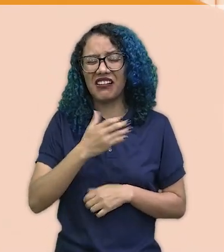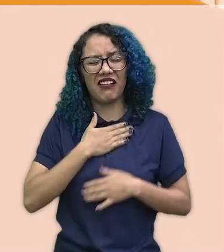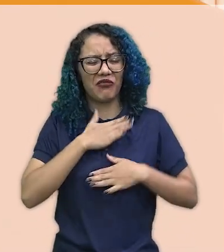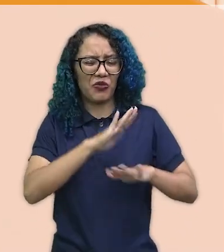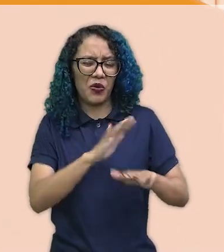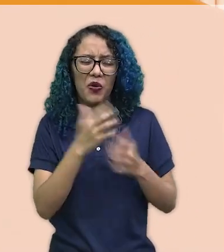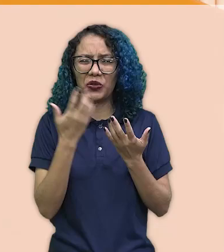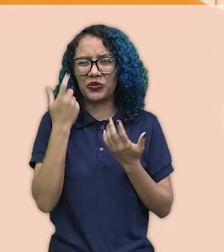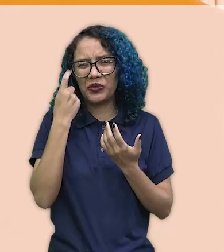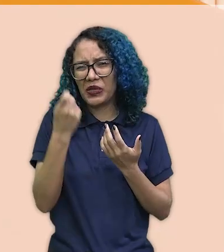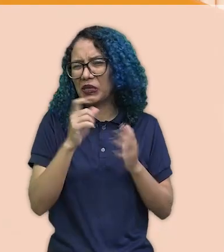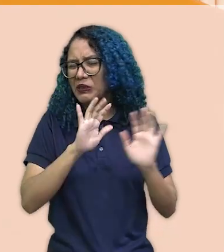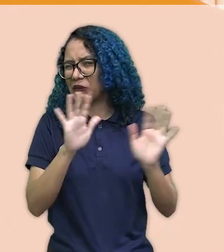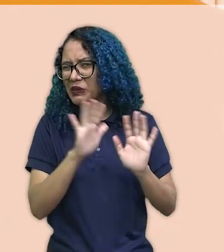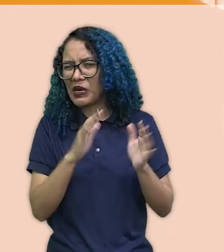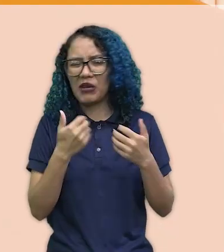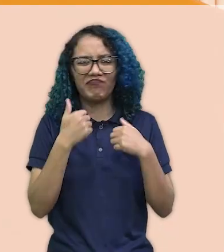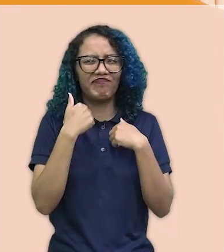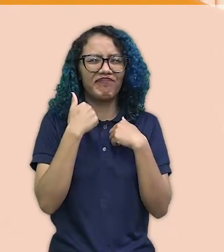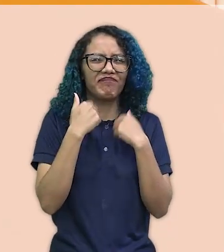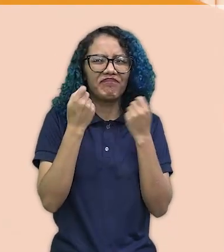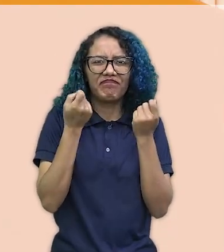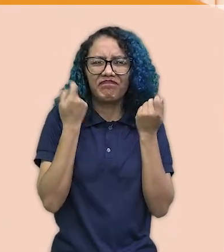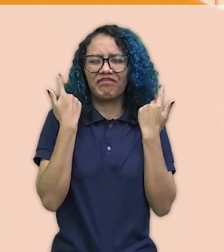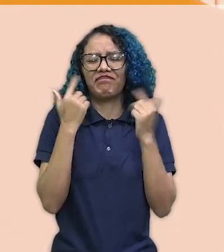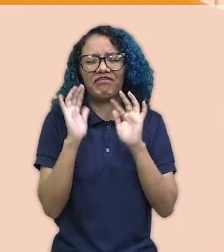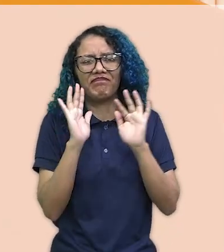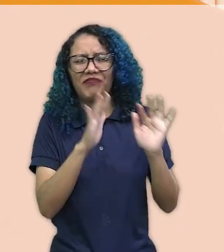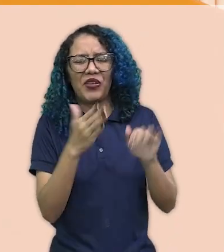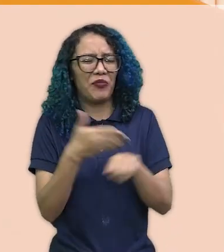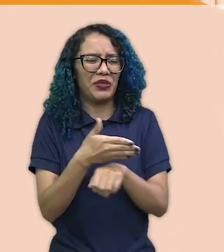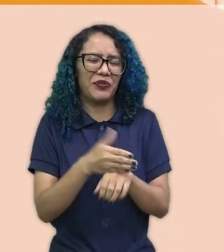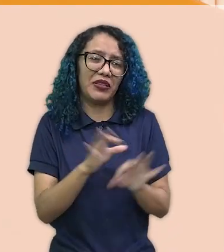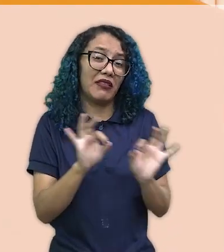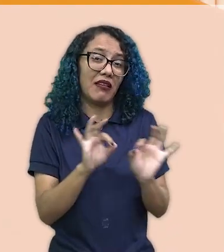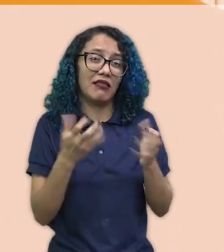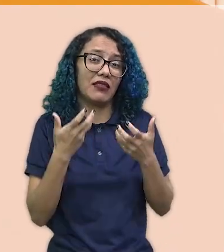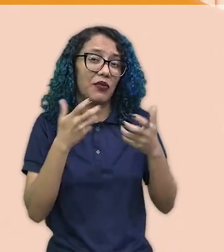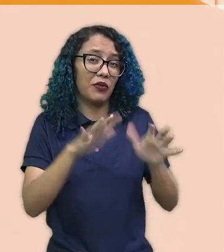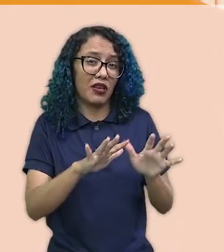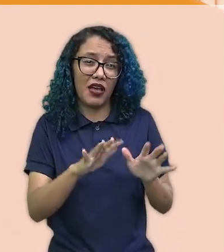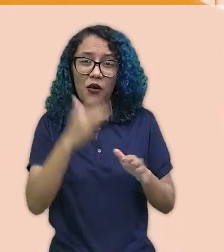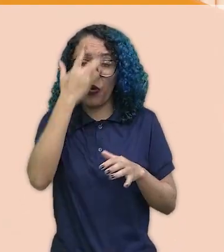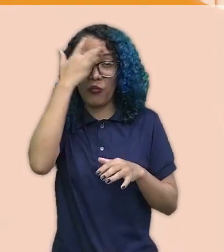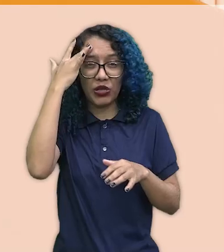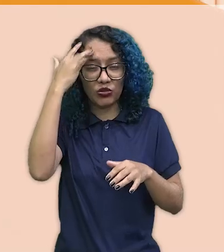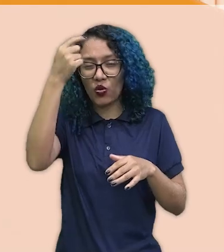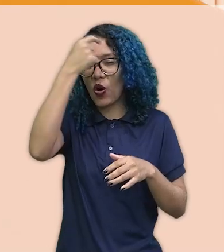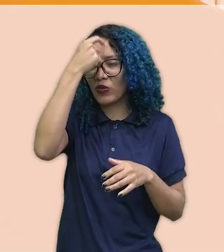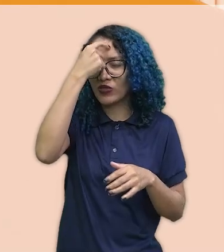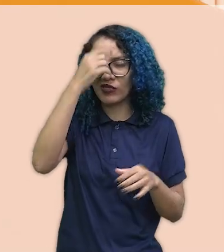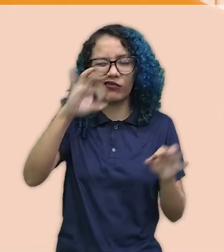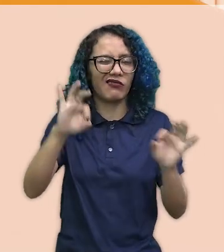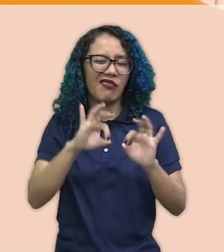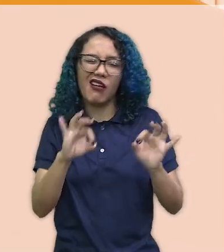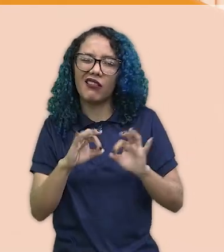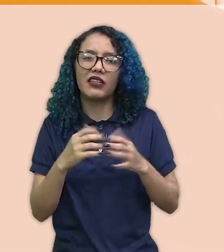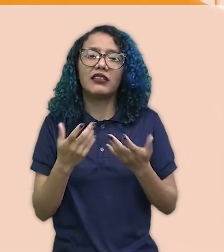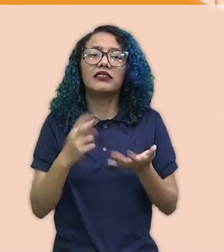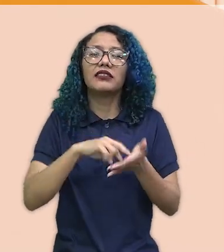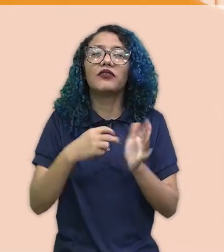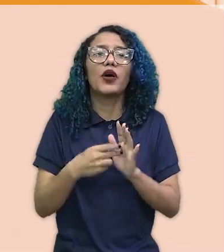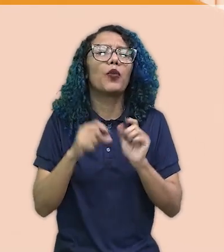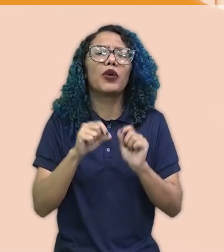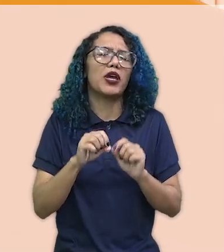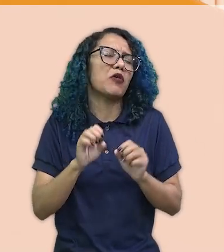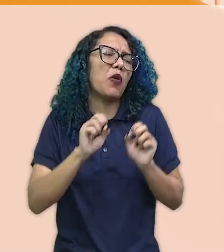não gosto, eu não me interesso, eu não estou nem aí, eu não quero participar, eu não quero ser esse cidadão consciente, eu